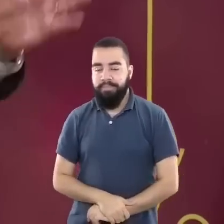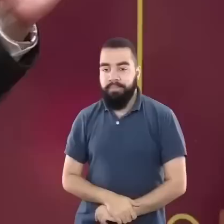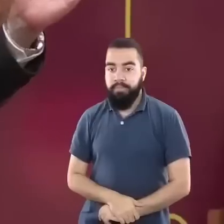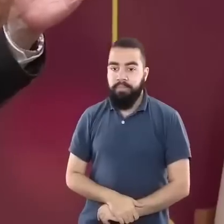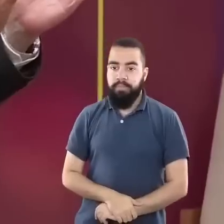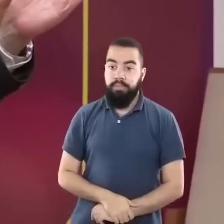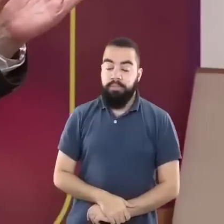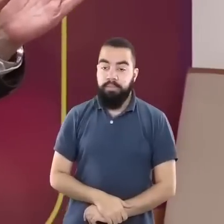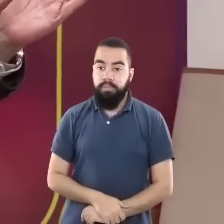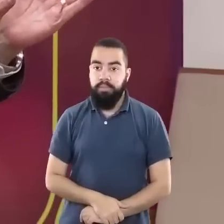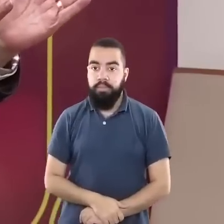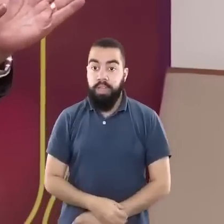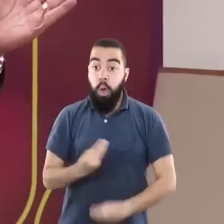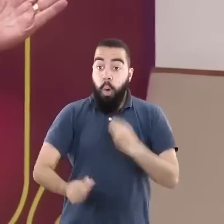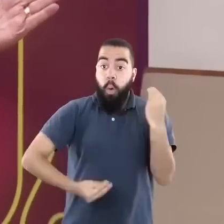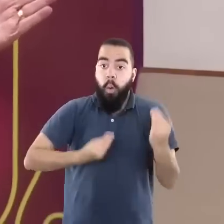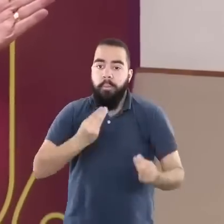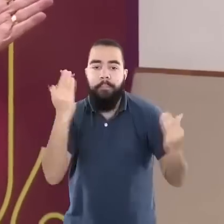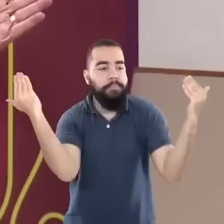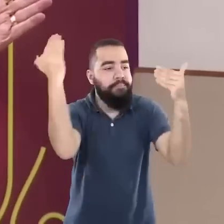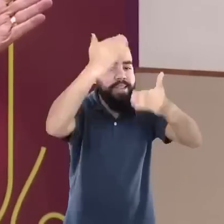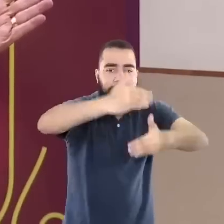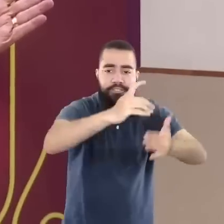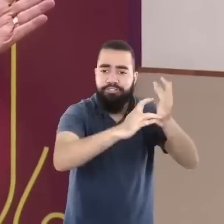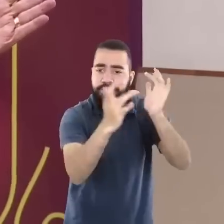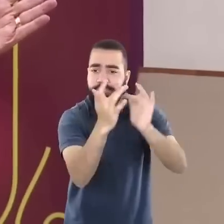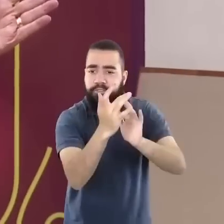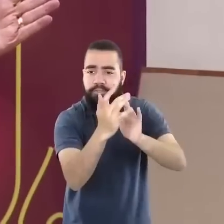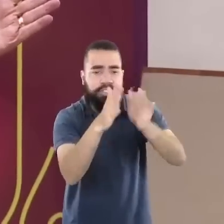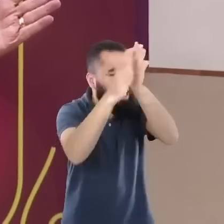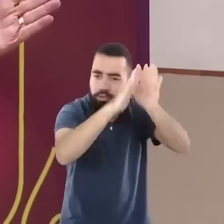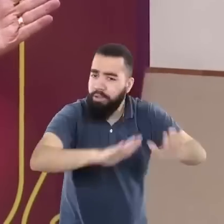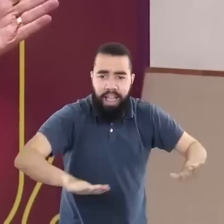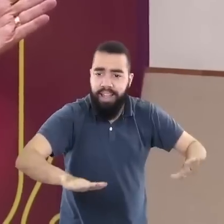não é possível estar diante de Jesus sem adorá-lo